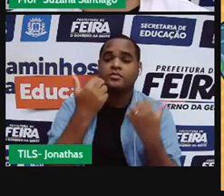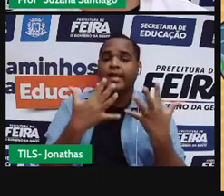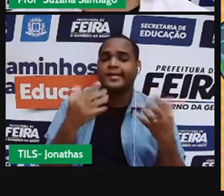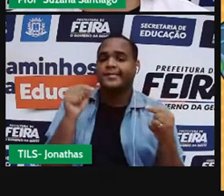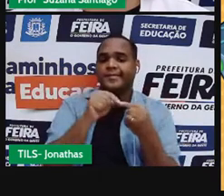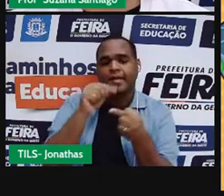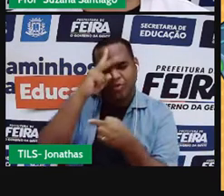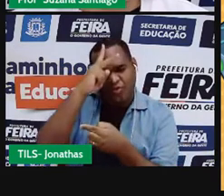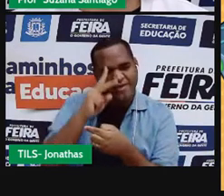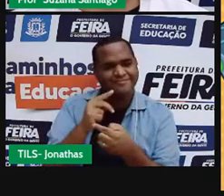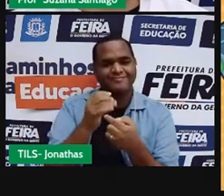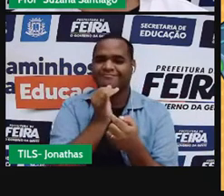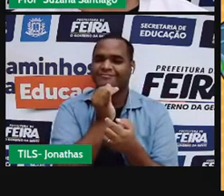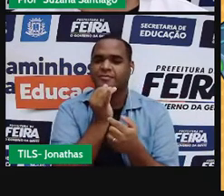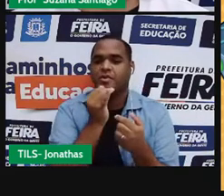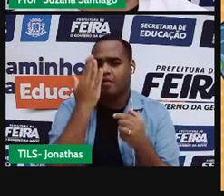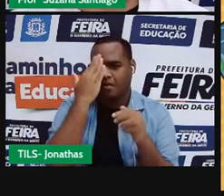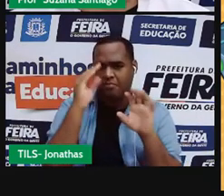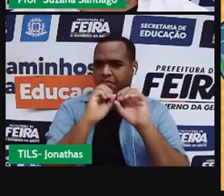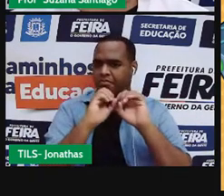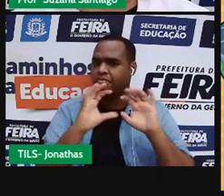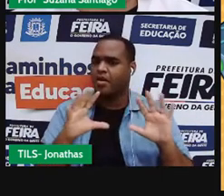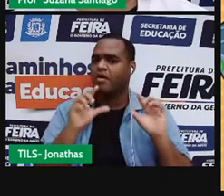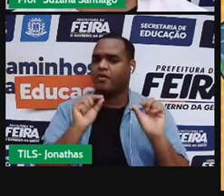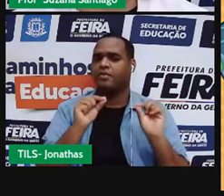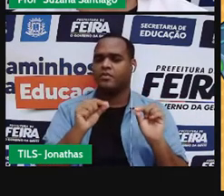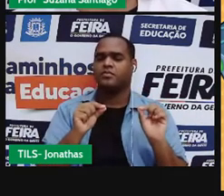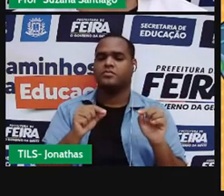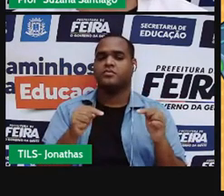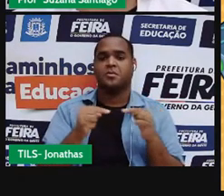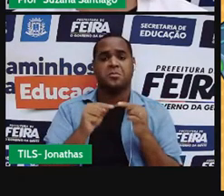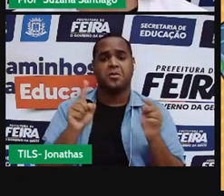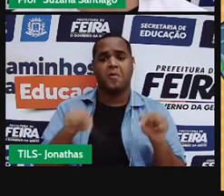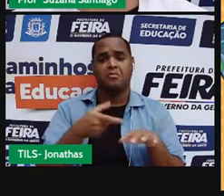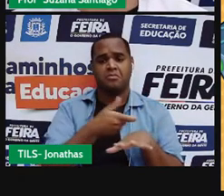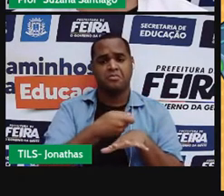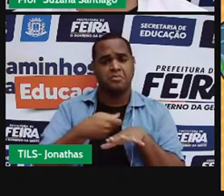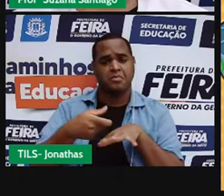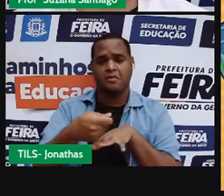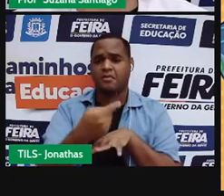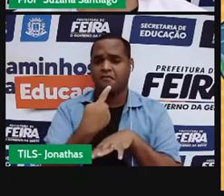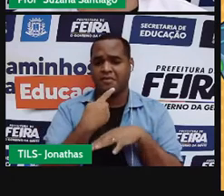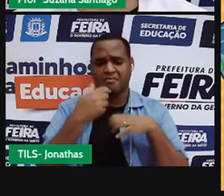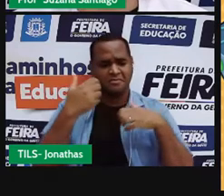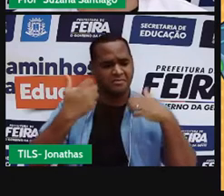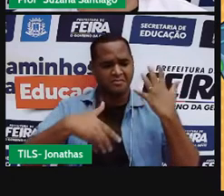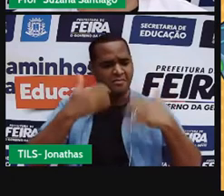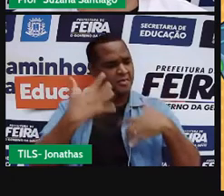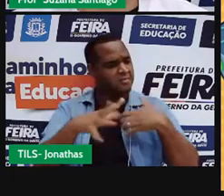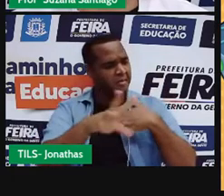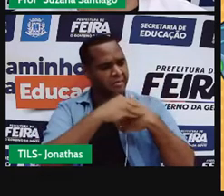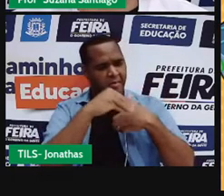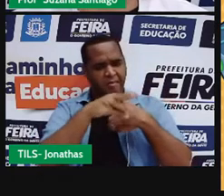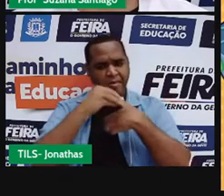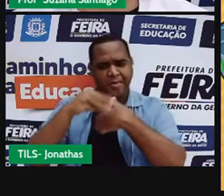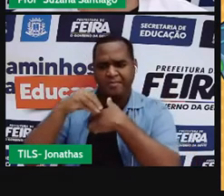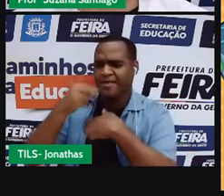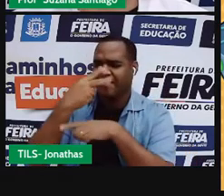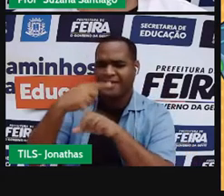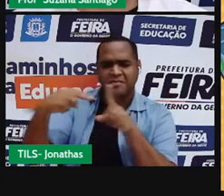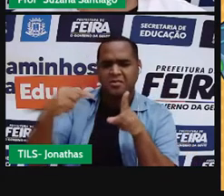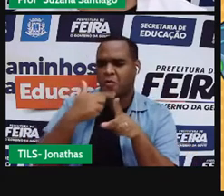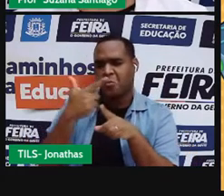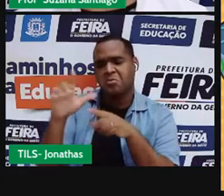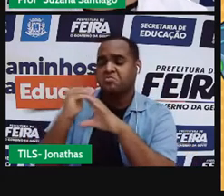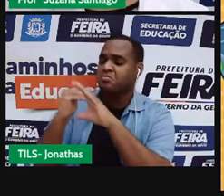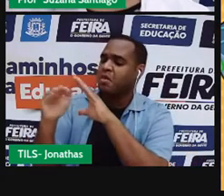história como um exemplo bem clássico disso, que inclusive tem acontecido hoje, né, também. A gente pega as informações aí pela metade, aí compartilha